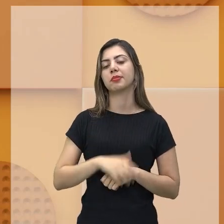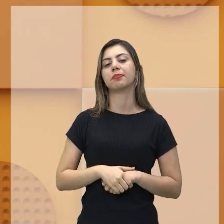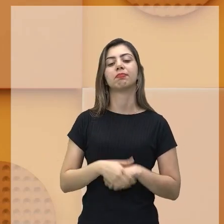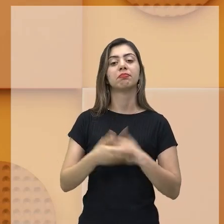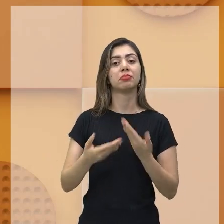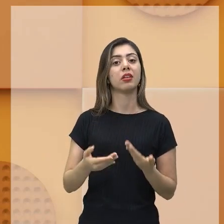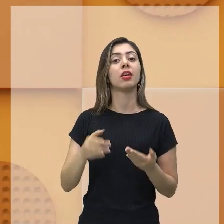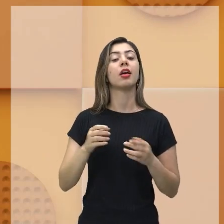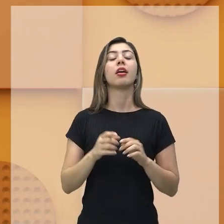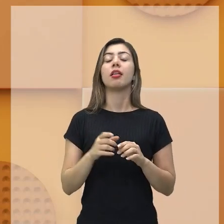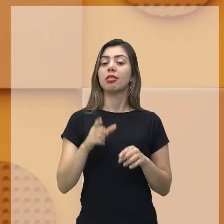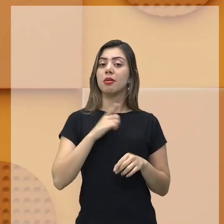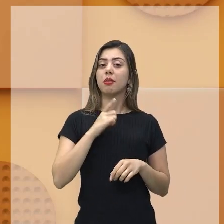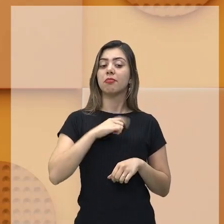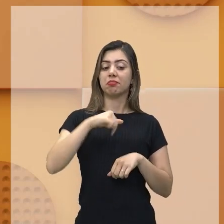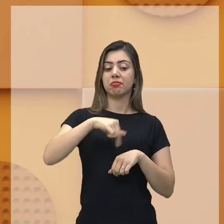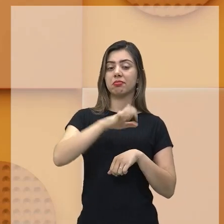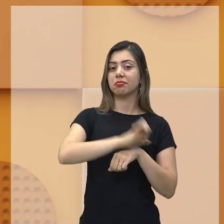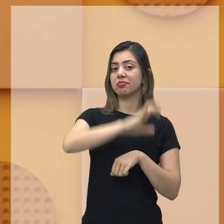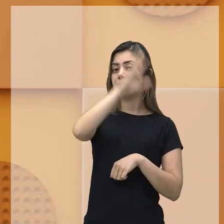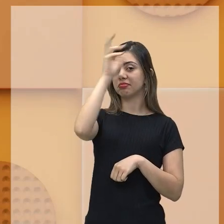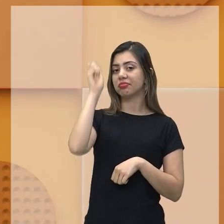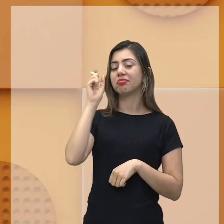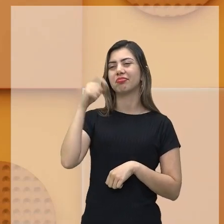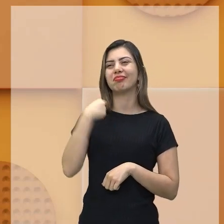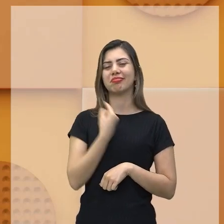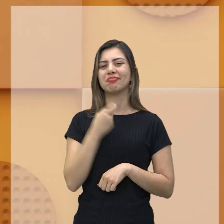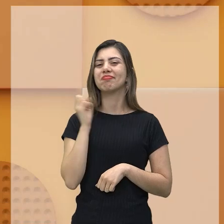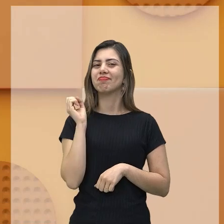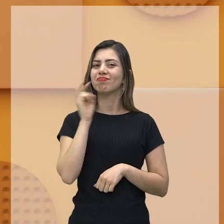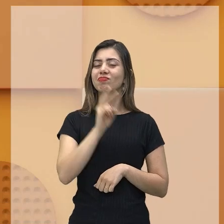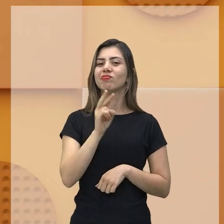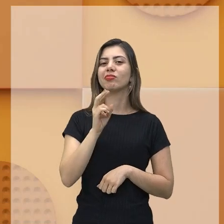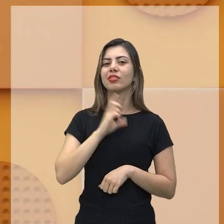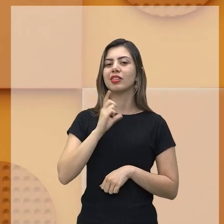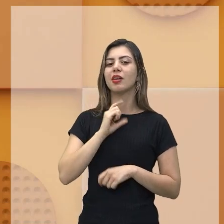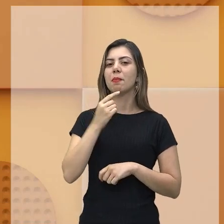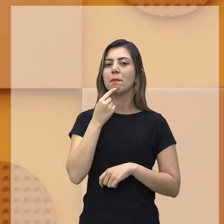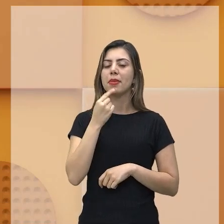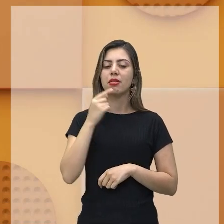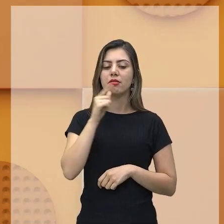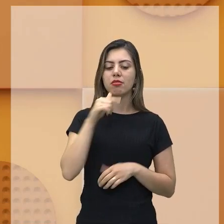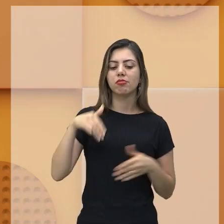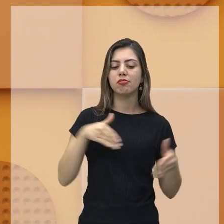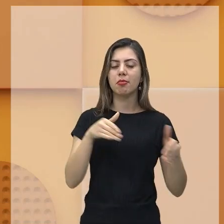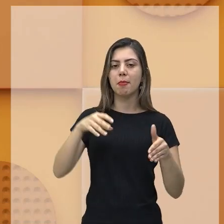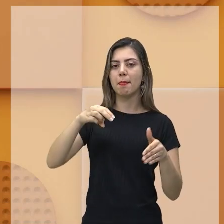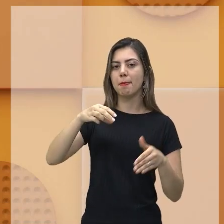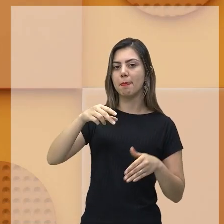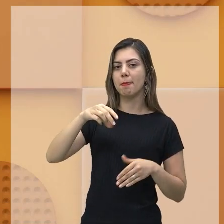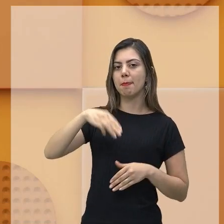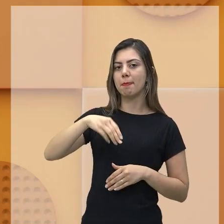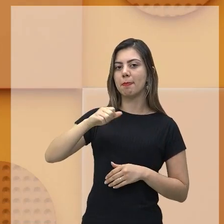no Amazonas, é muito comum ali na região do Rio Madeira, vou dar um exemplo para vocês,